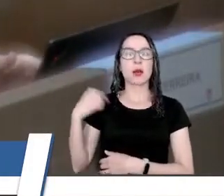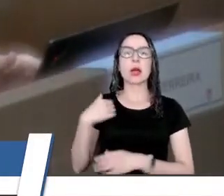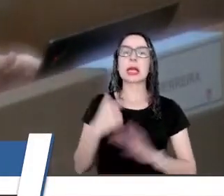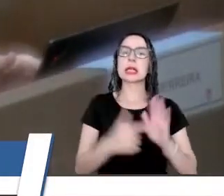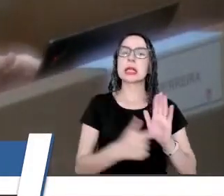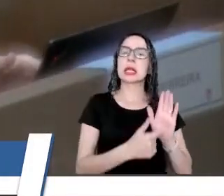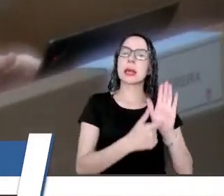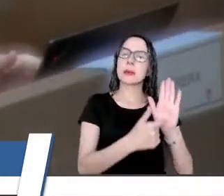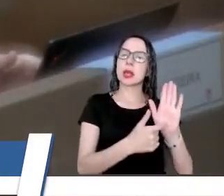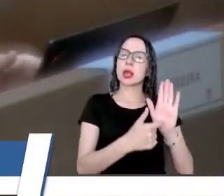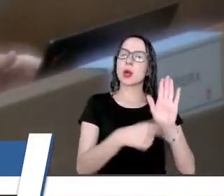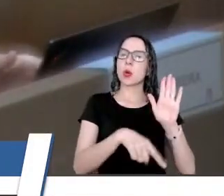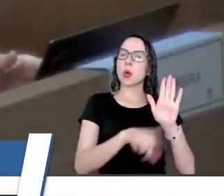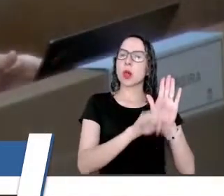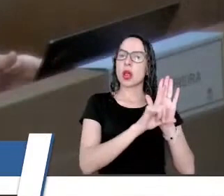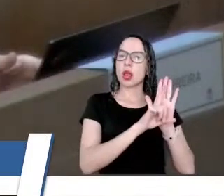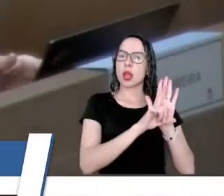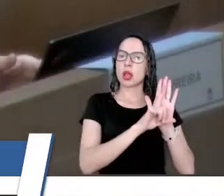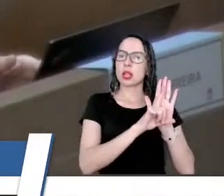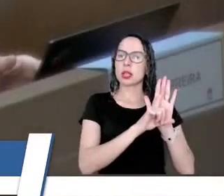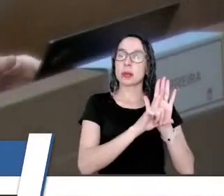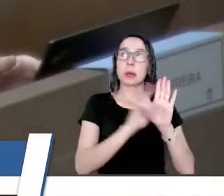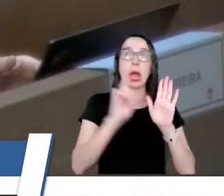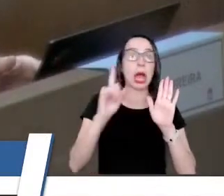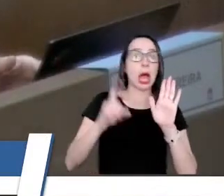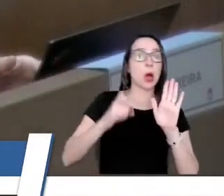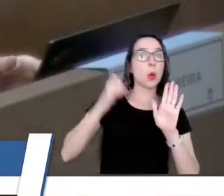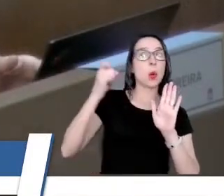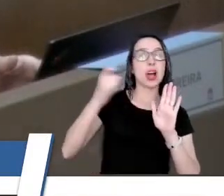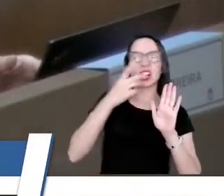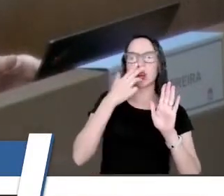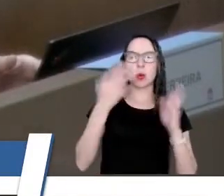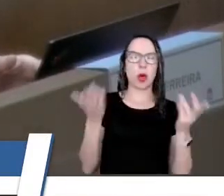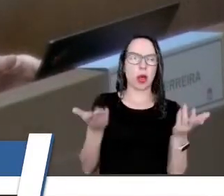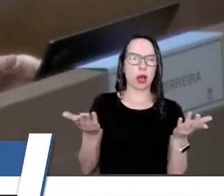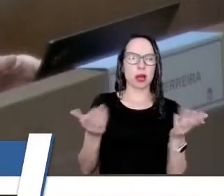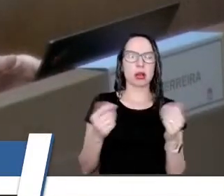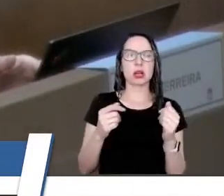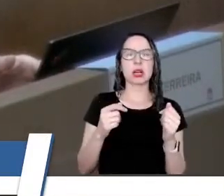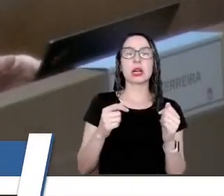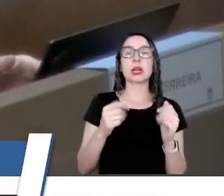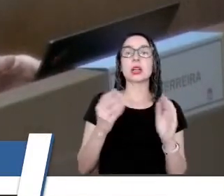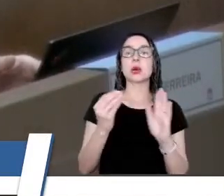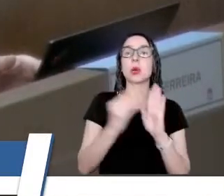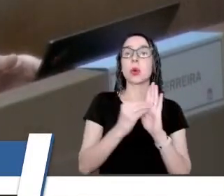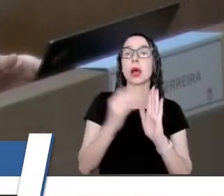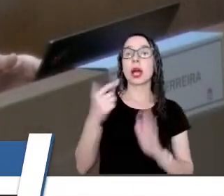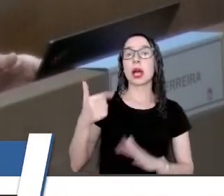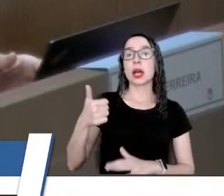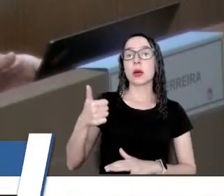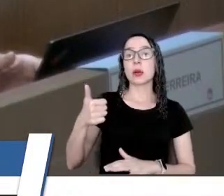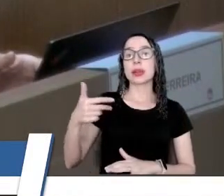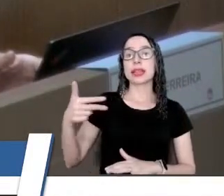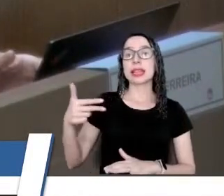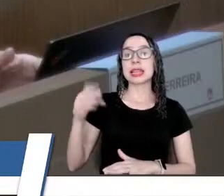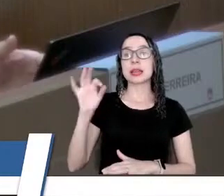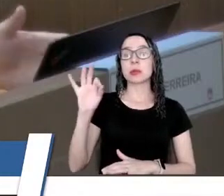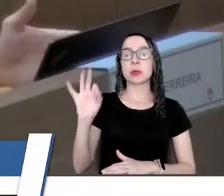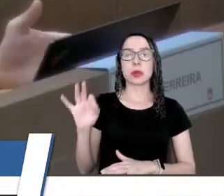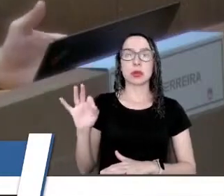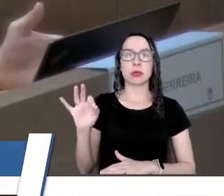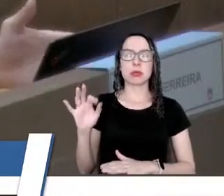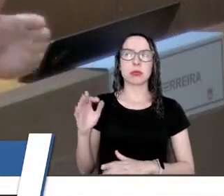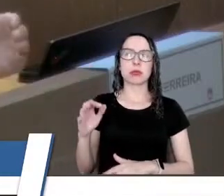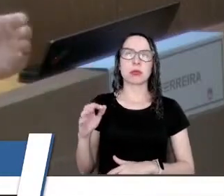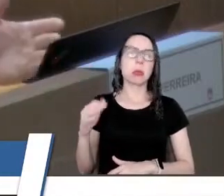lei, próximo ano, né, como essa daí, e jogaram 13%. Aí na época, estava